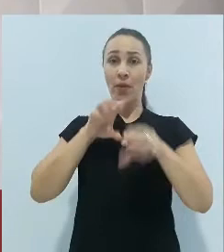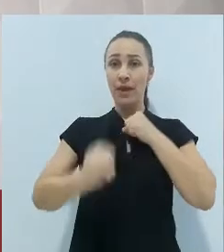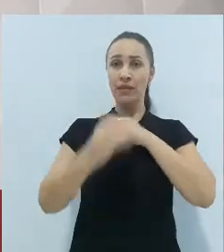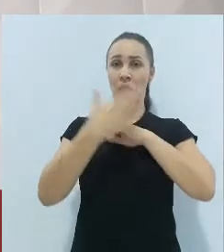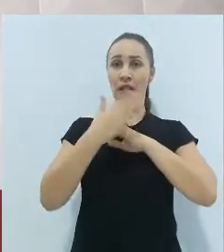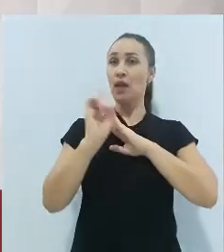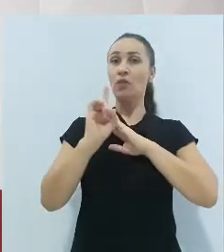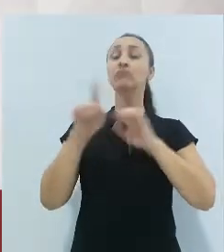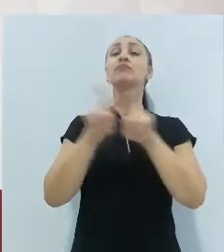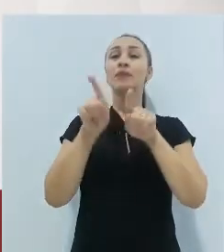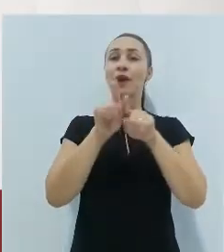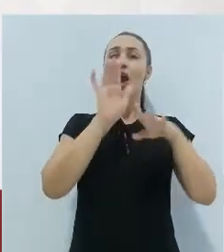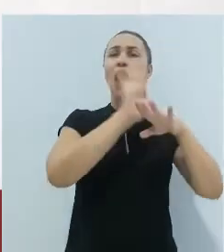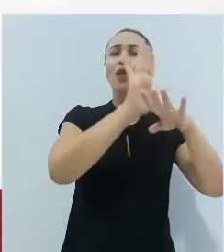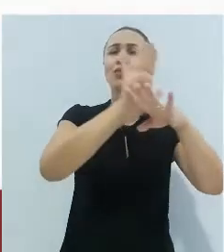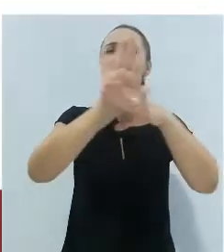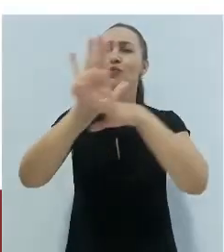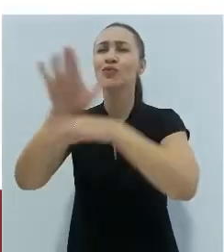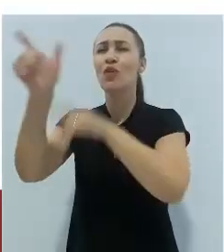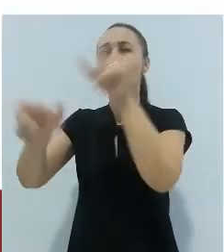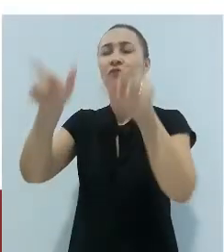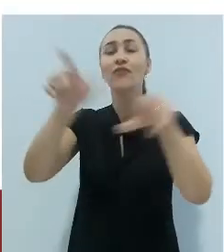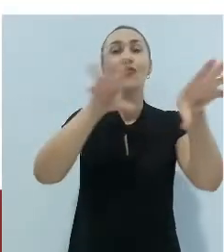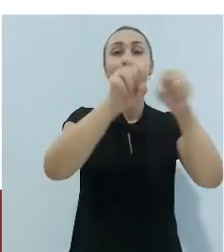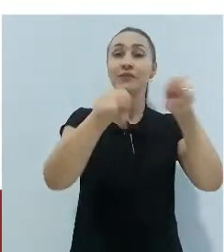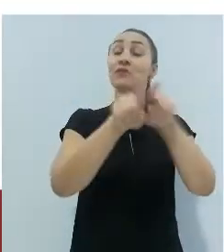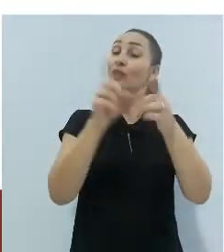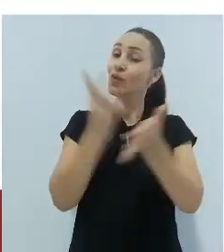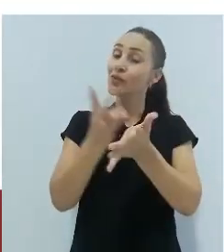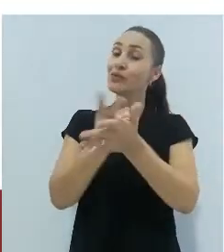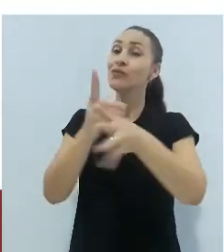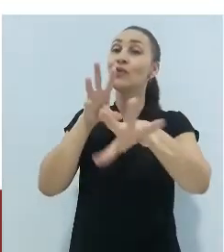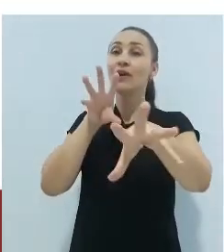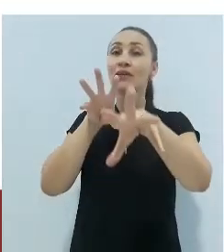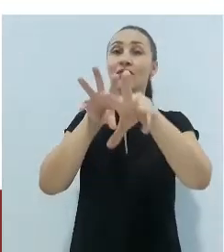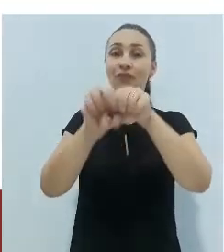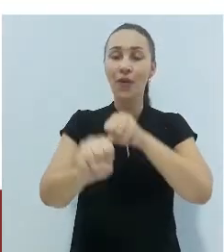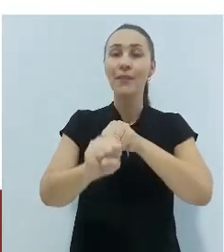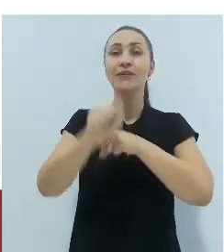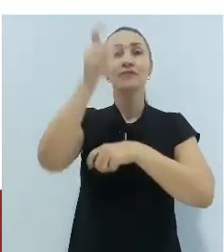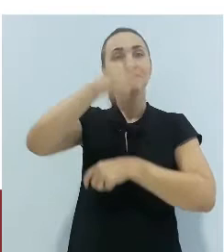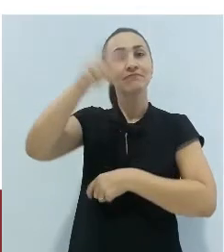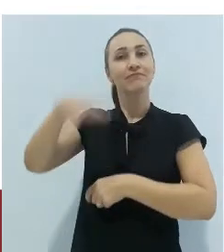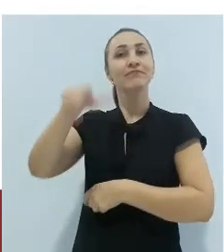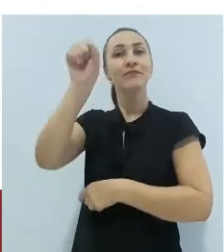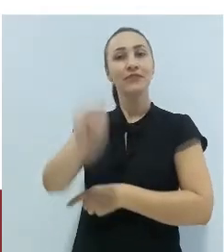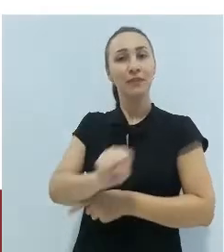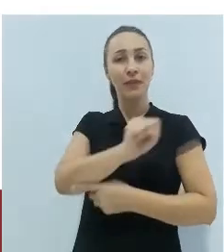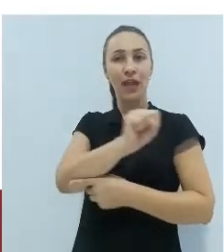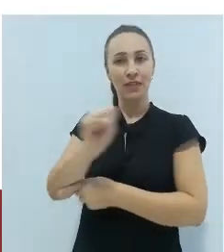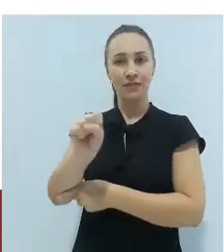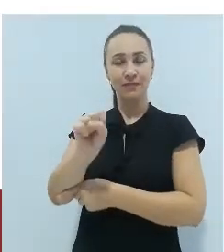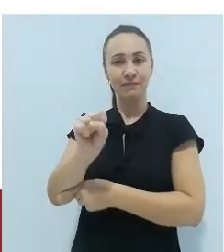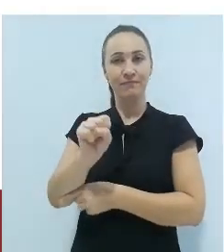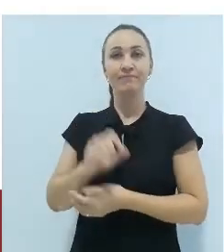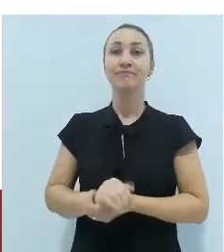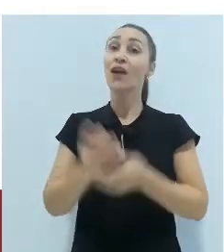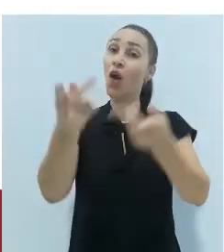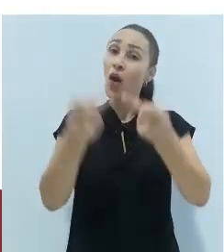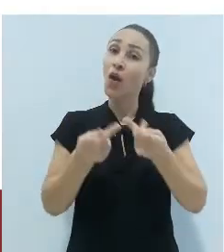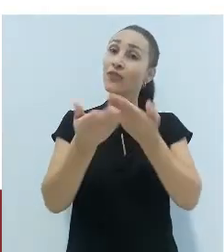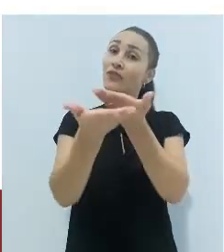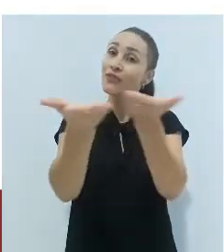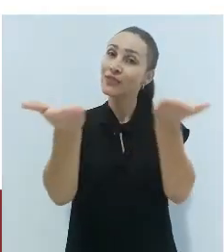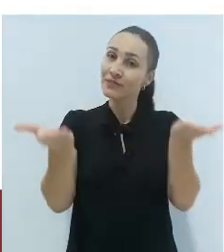de tantos outros, e que ainda ajuda na formação dos meus irmãos seminaristas. E convido você que está em